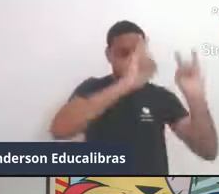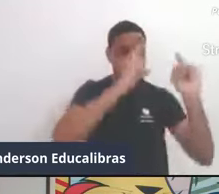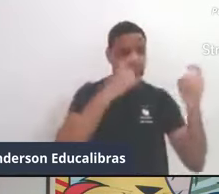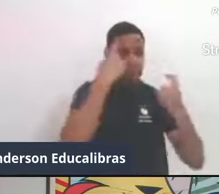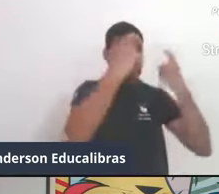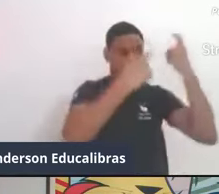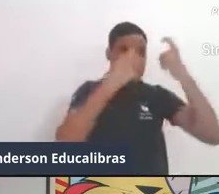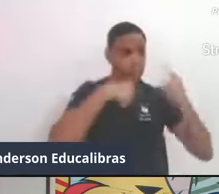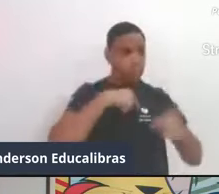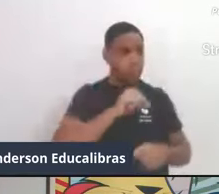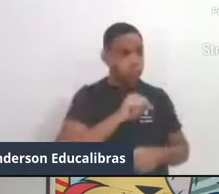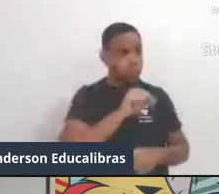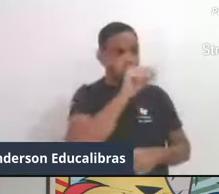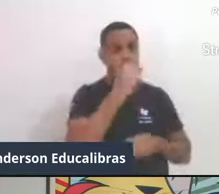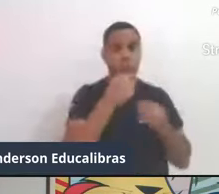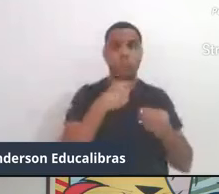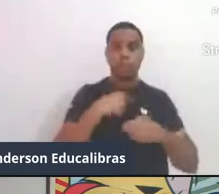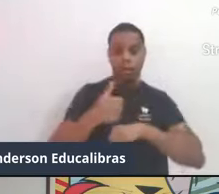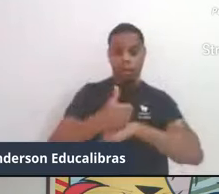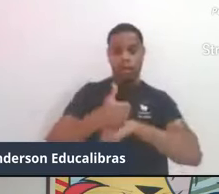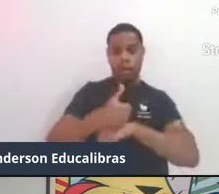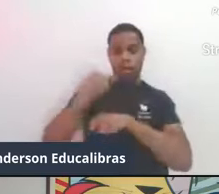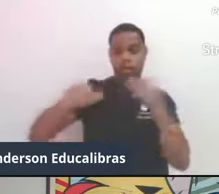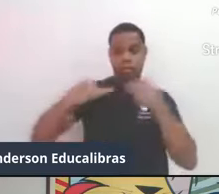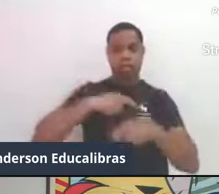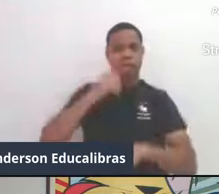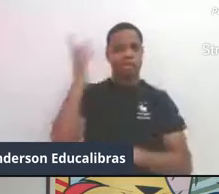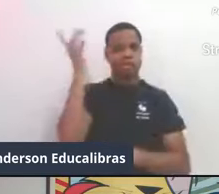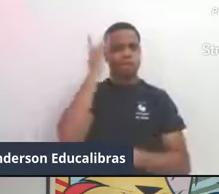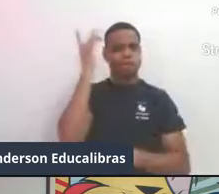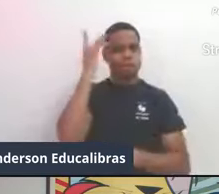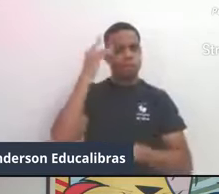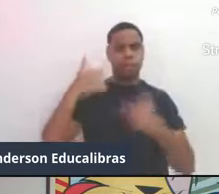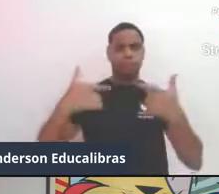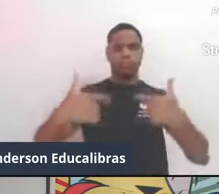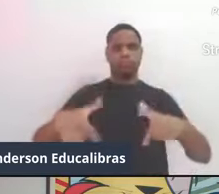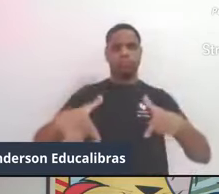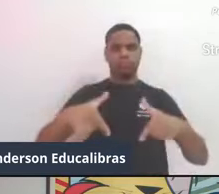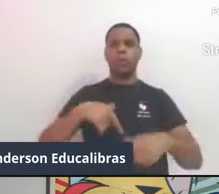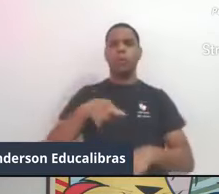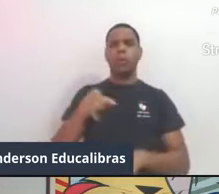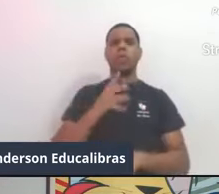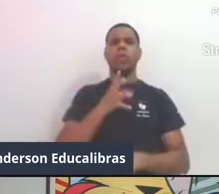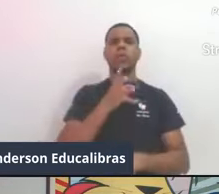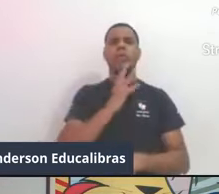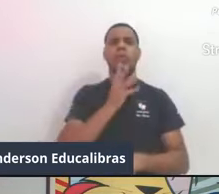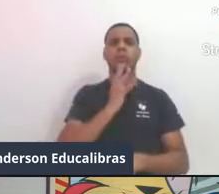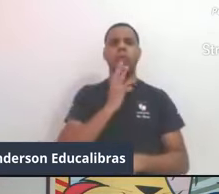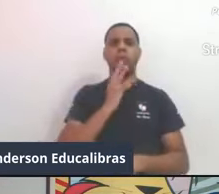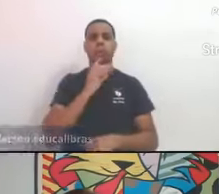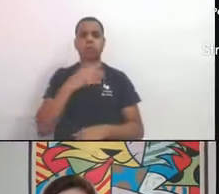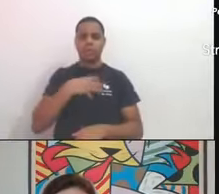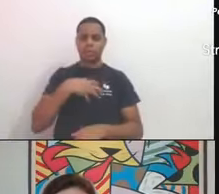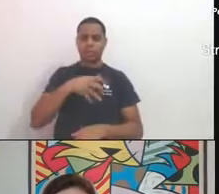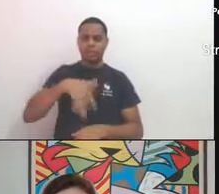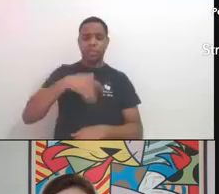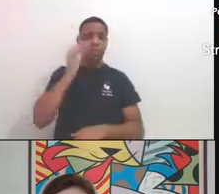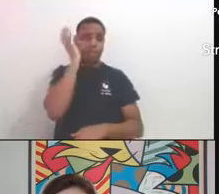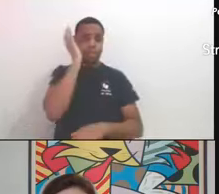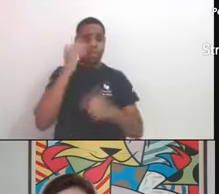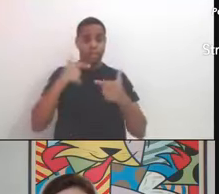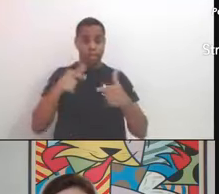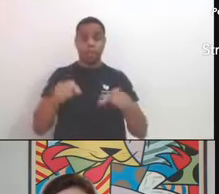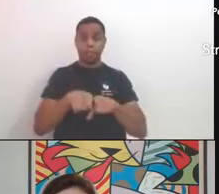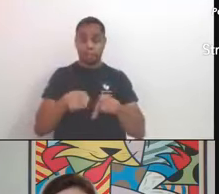muitos profissionais altamente especializados, que conhecem muito bem a nossa realidade e que têm que ser chamados para participar